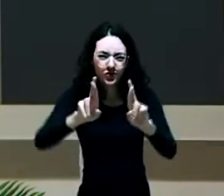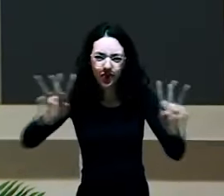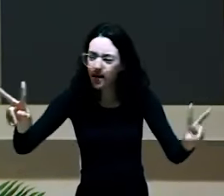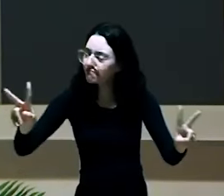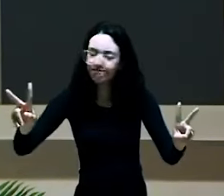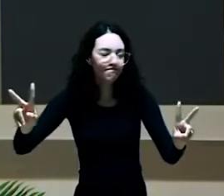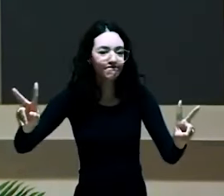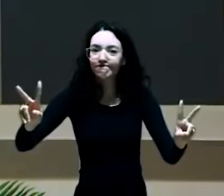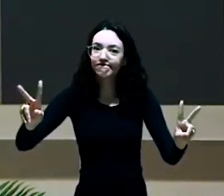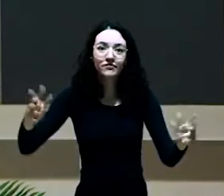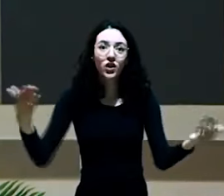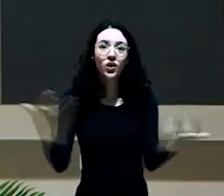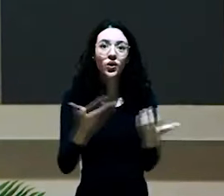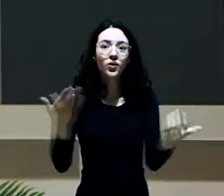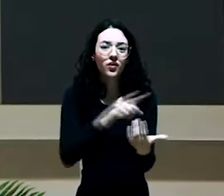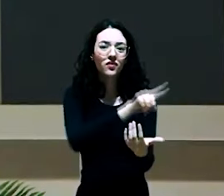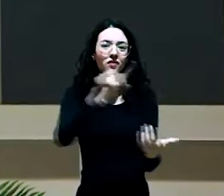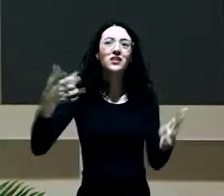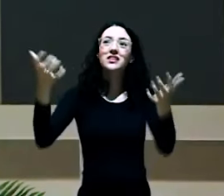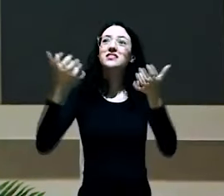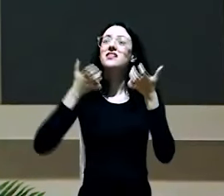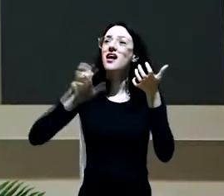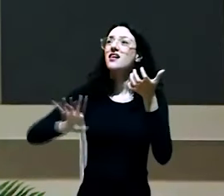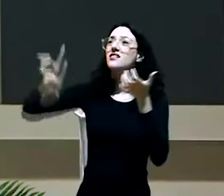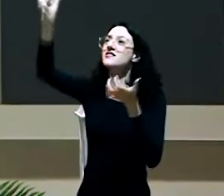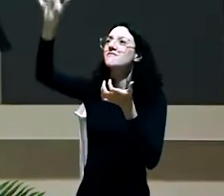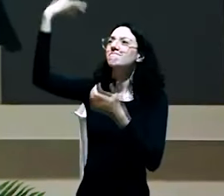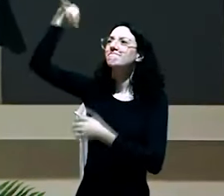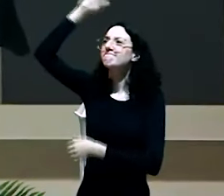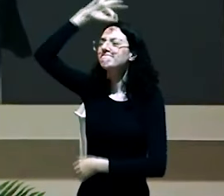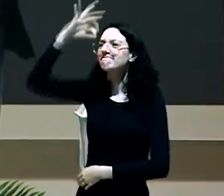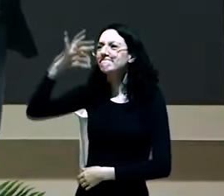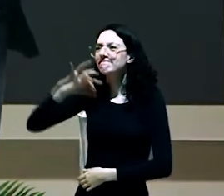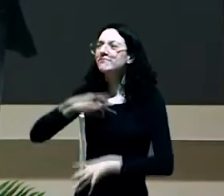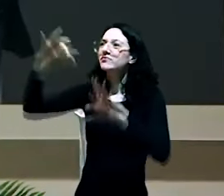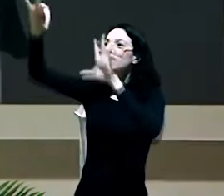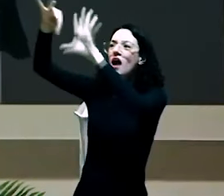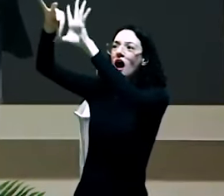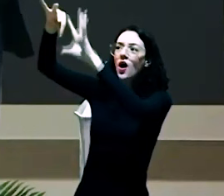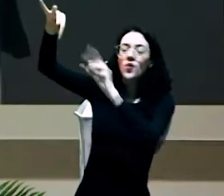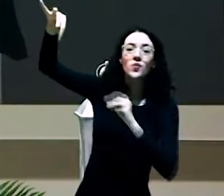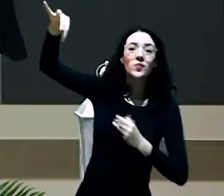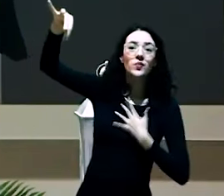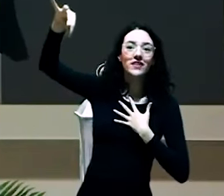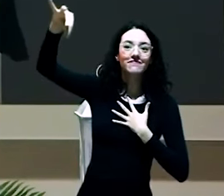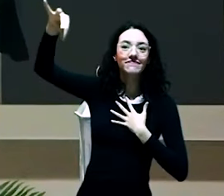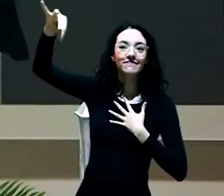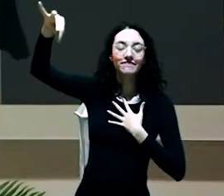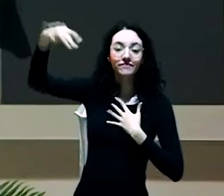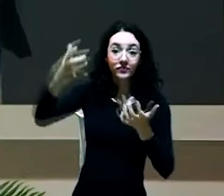Quantos querem identificar-se com o Espírito Santo? Donde há bautismo, onde há milagre, onde há